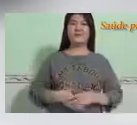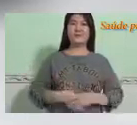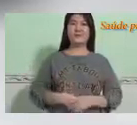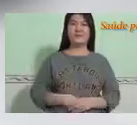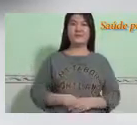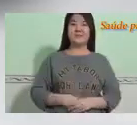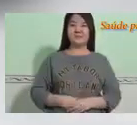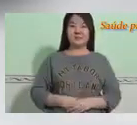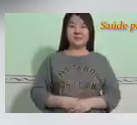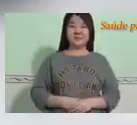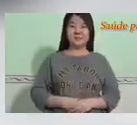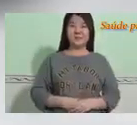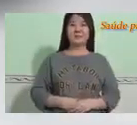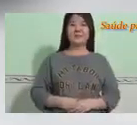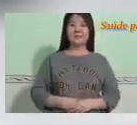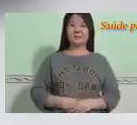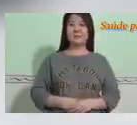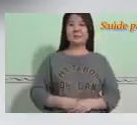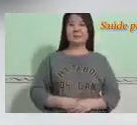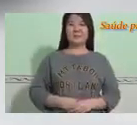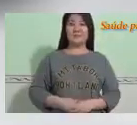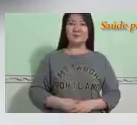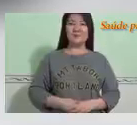importante retirar o refrigerante da dieta, vírgula,